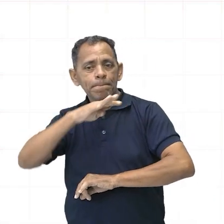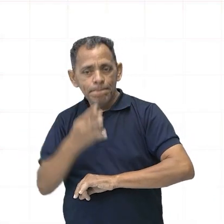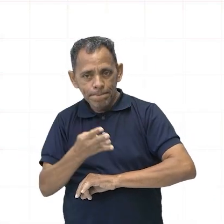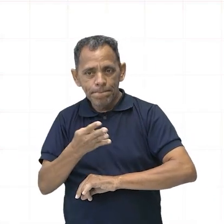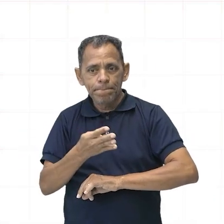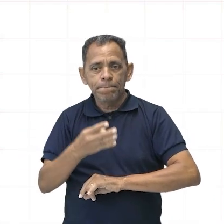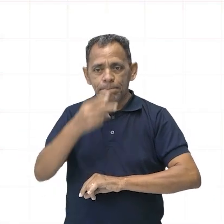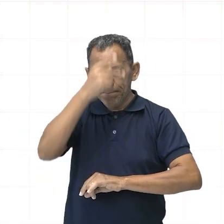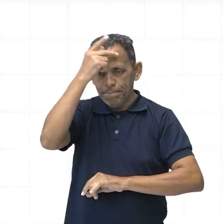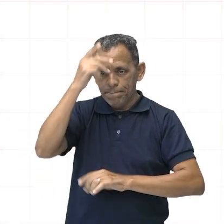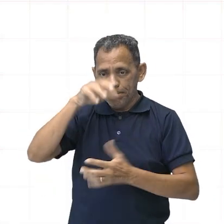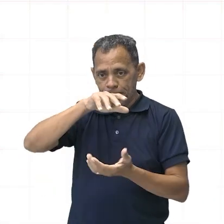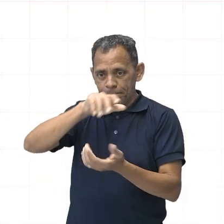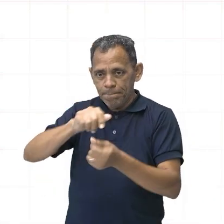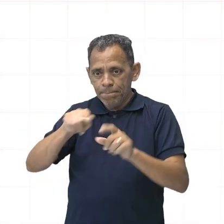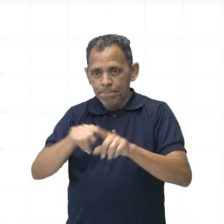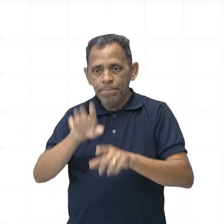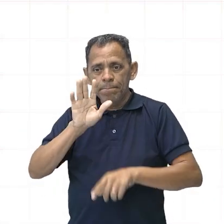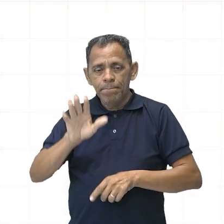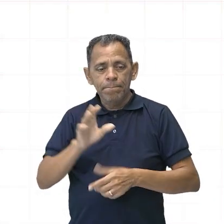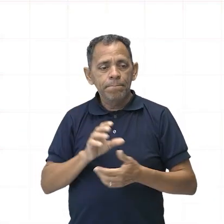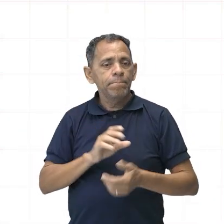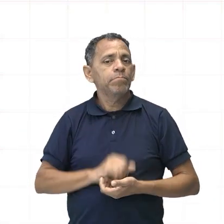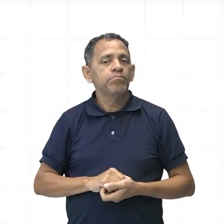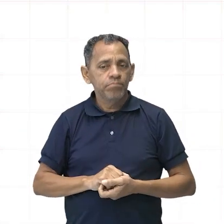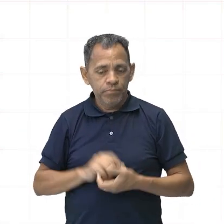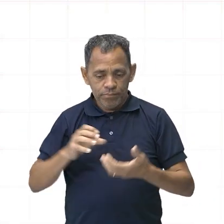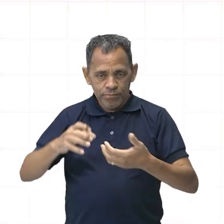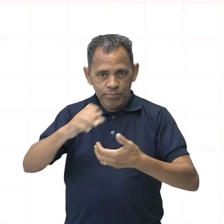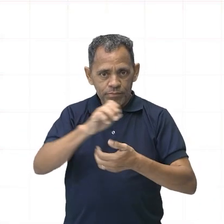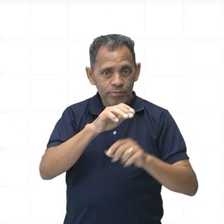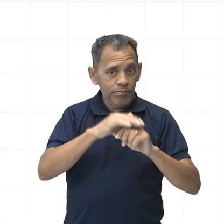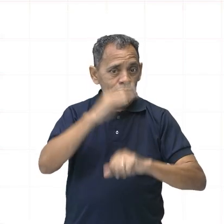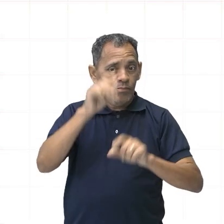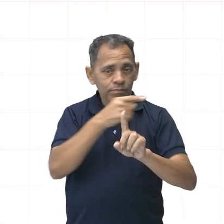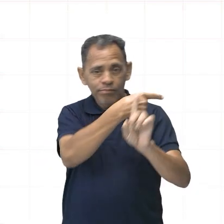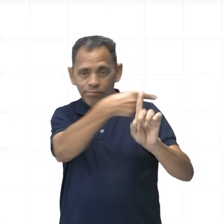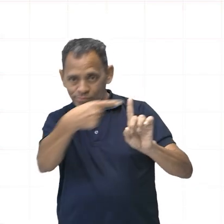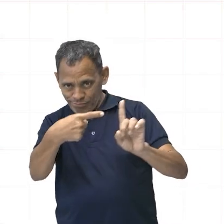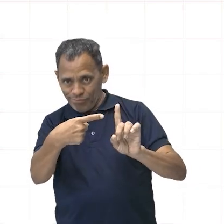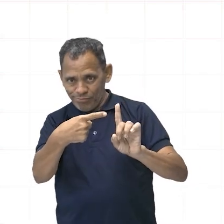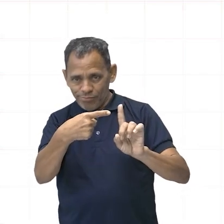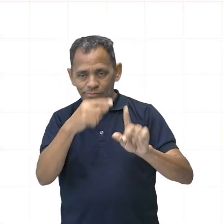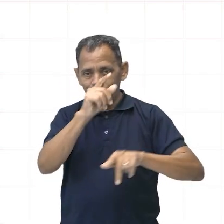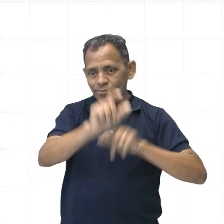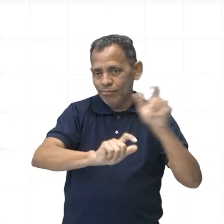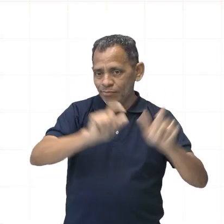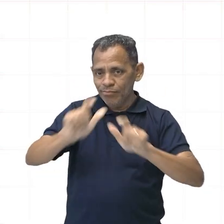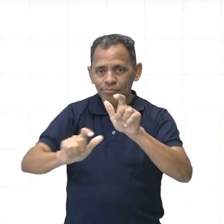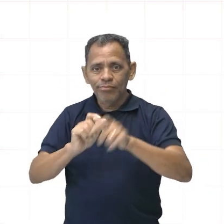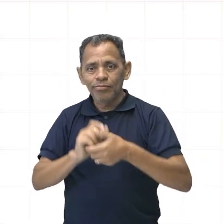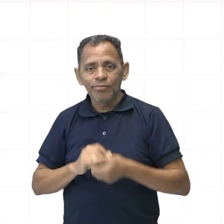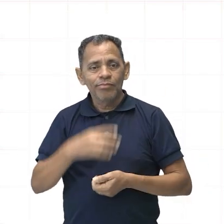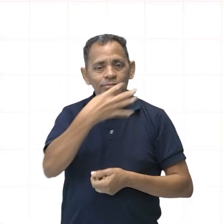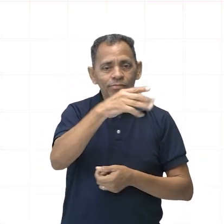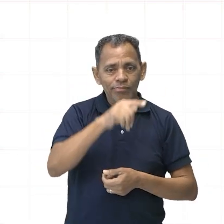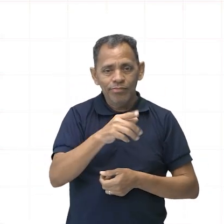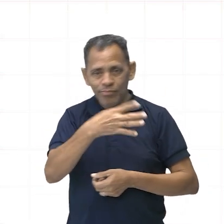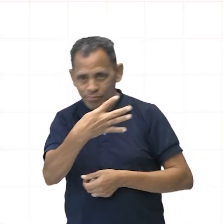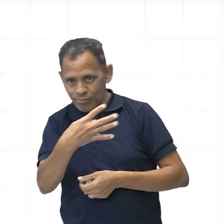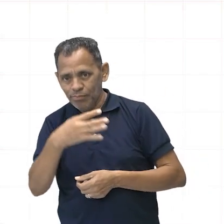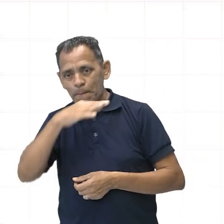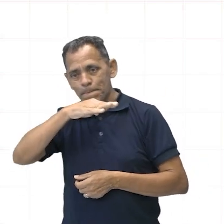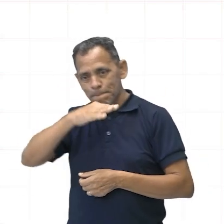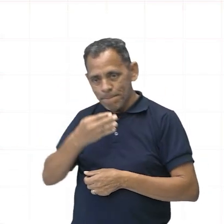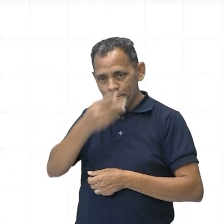Então, só em um continente, é mais da metade da população mundial, né? 4,4 bilhões de pessoas,